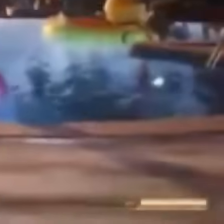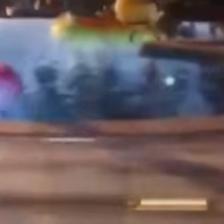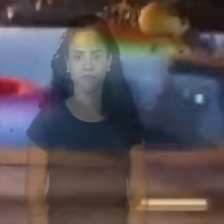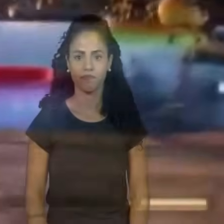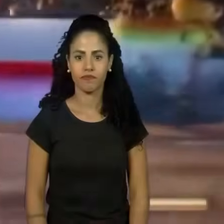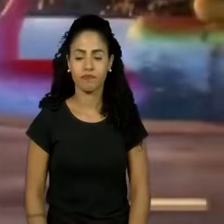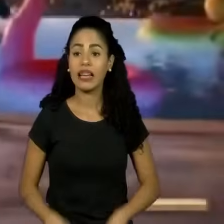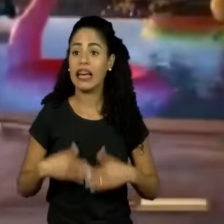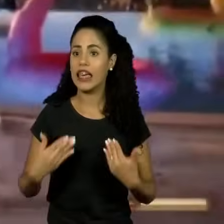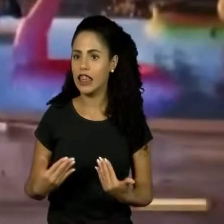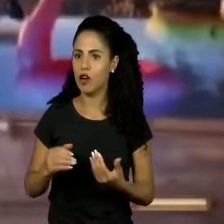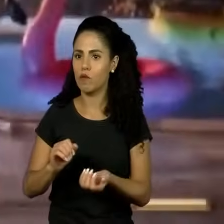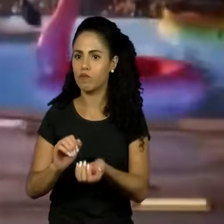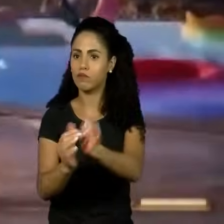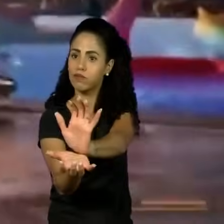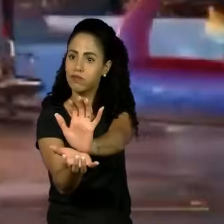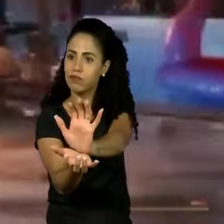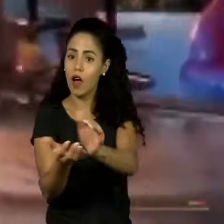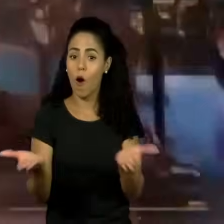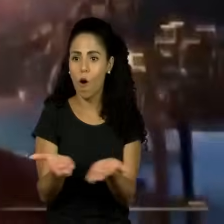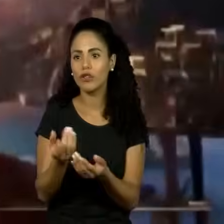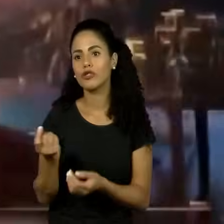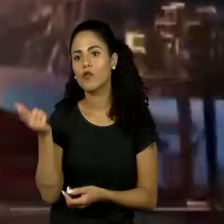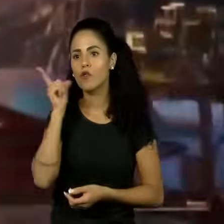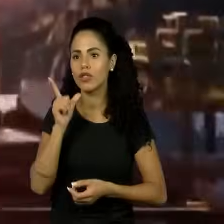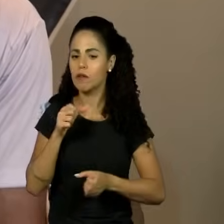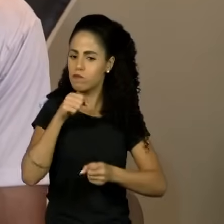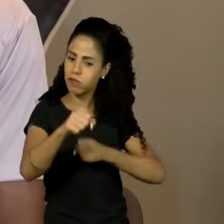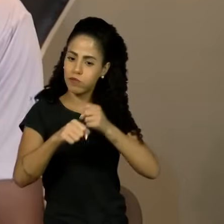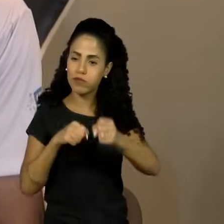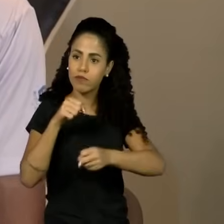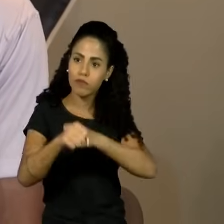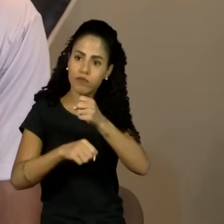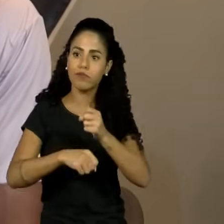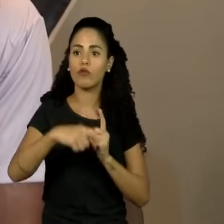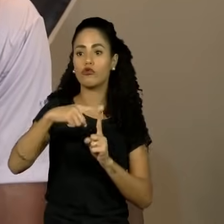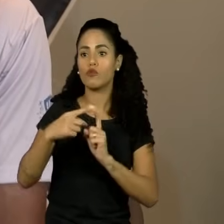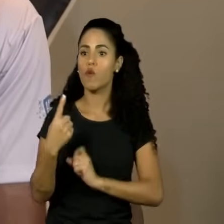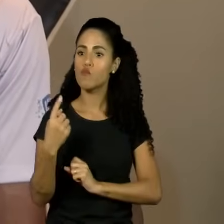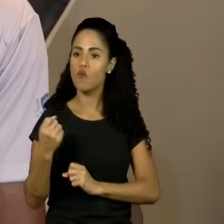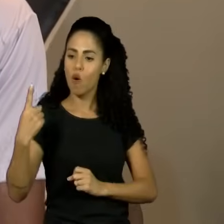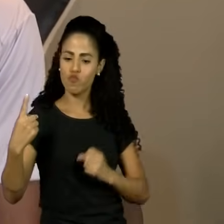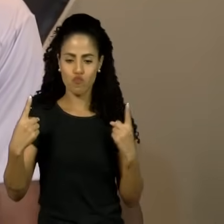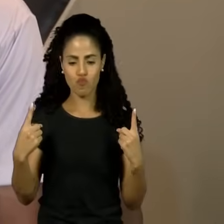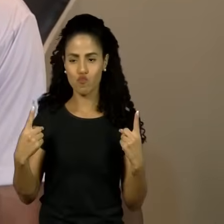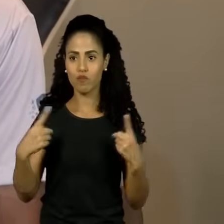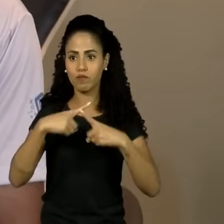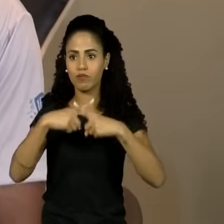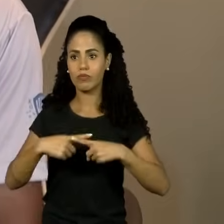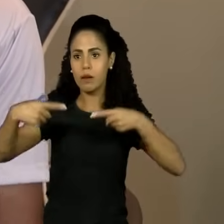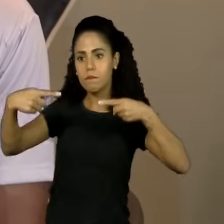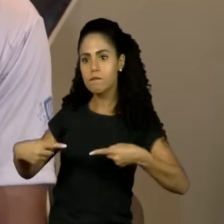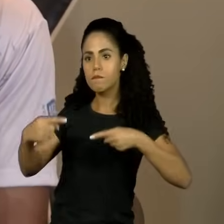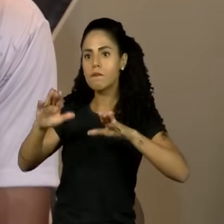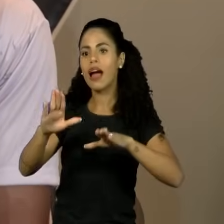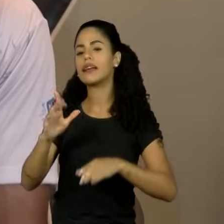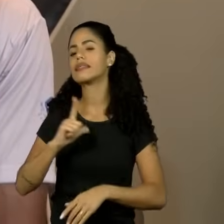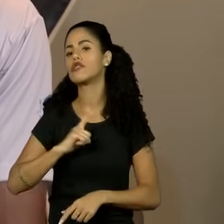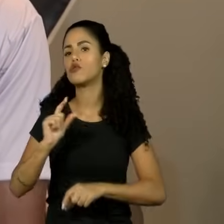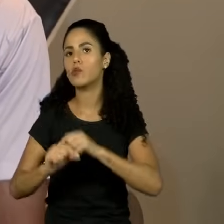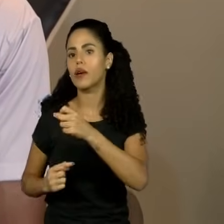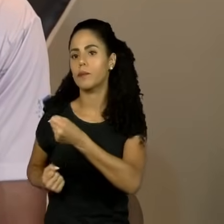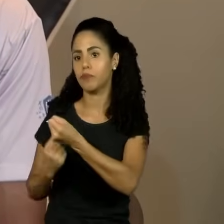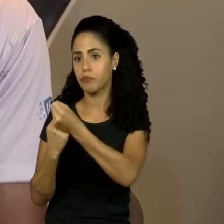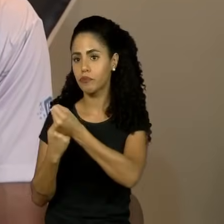O Mortal Kombat que a gente joga, né, atualmente, que é o Mortal Kombat 1, é 1 contra 1. Porém, esse jogo, ele tem assistências, né?